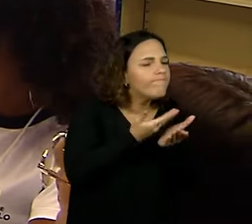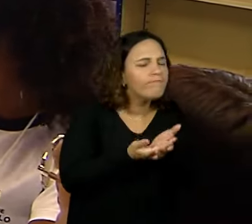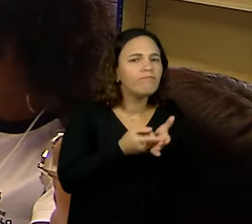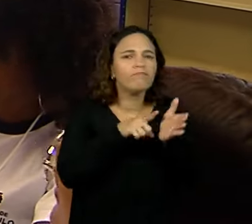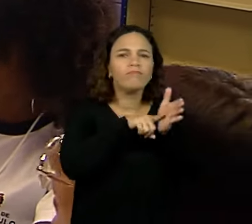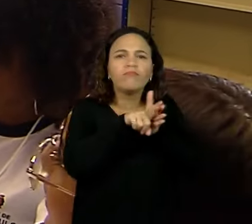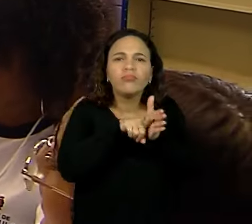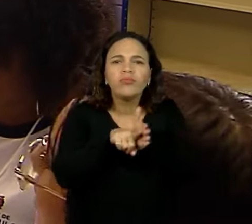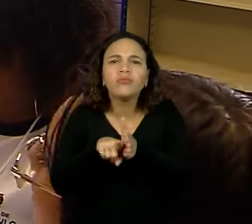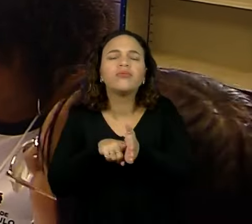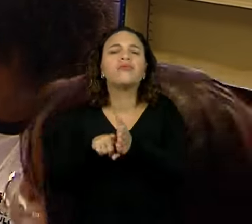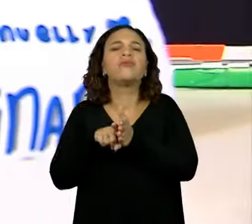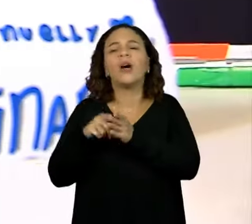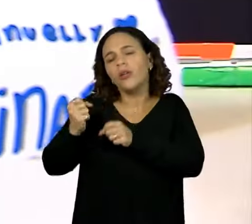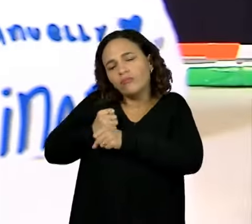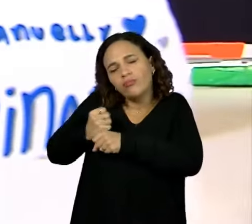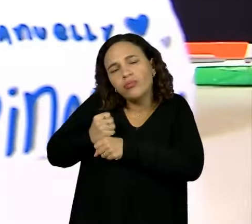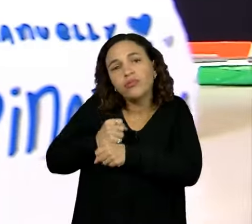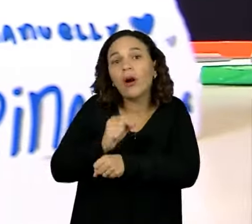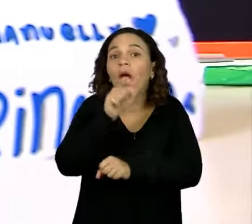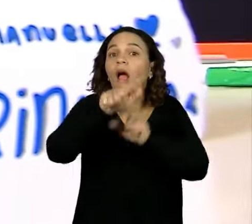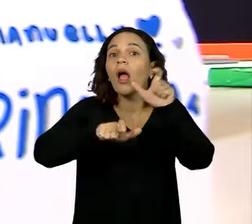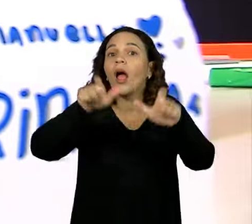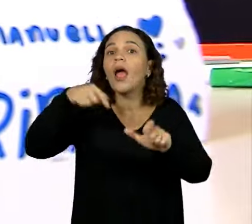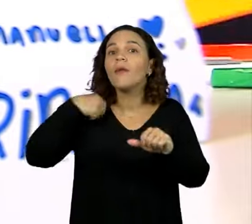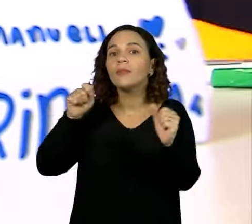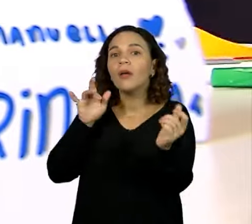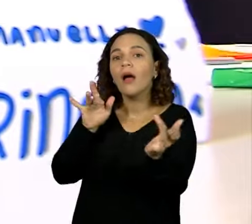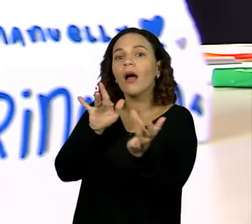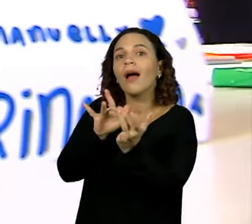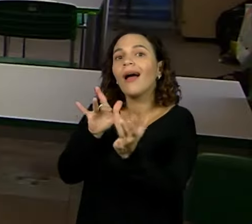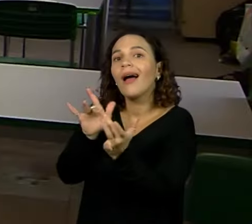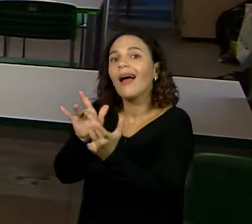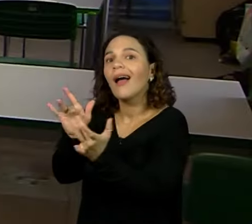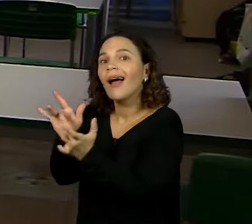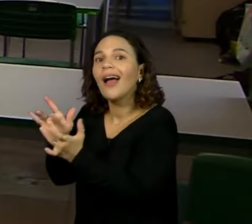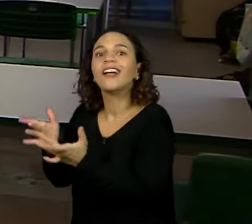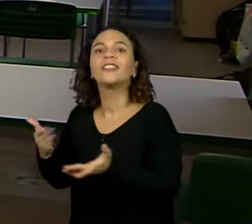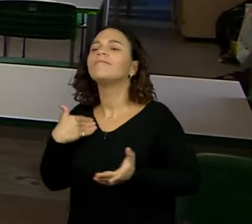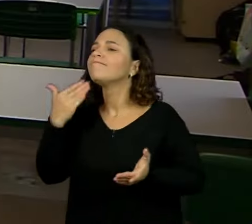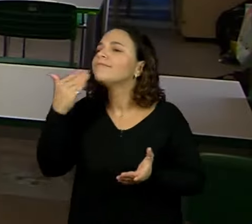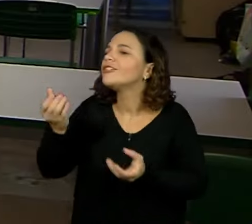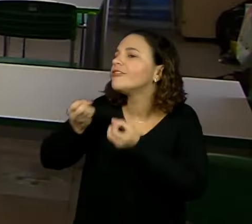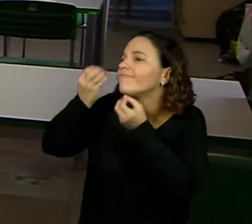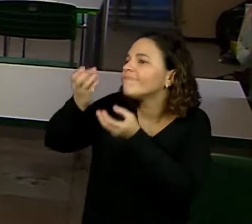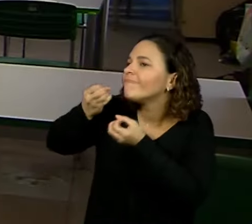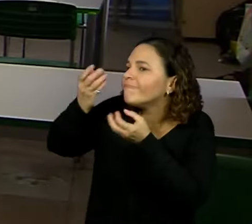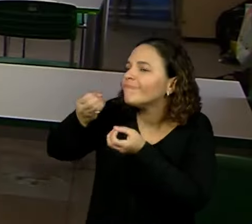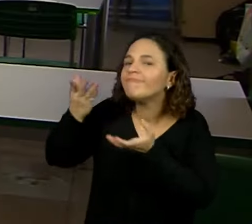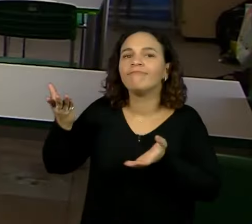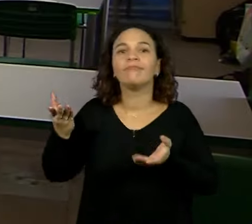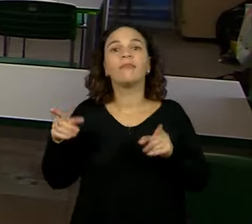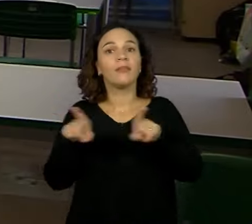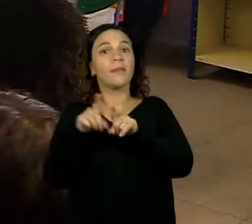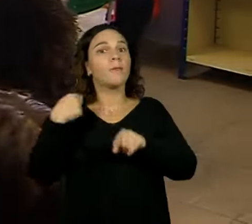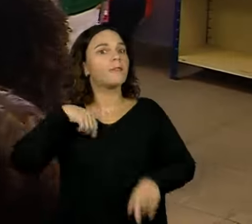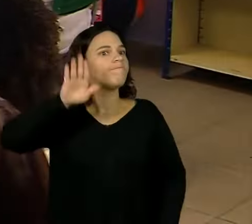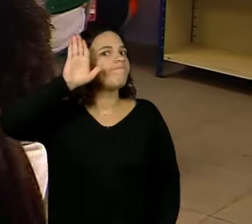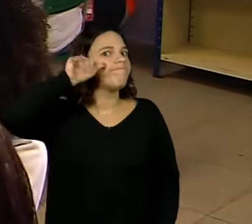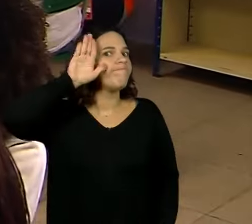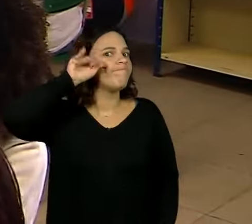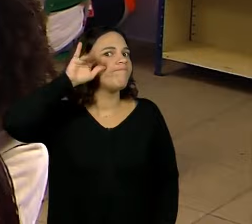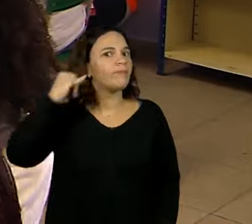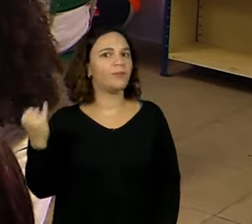quais são as pessoas-chave, organizações que eu preciso encontrar, pedir informação e, sobretudo, ser curiosa.